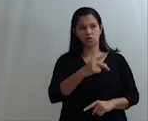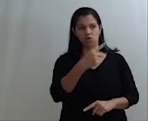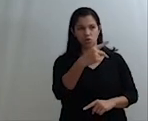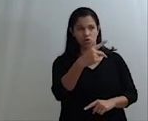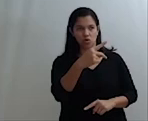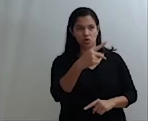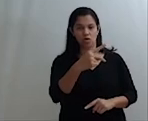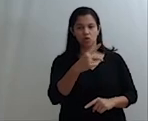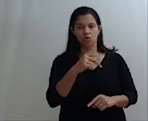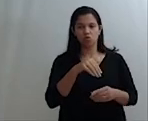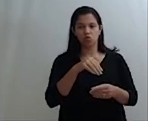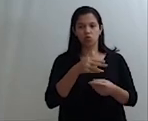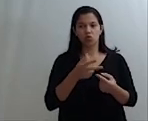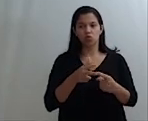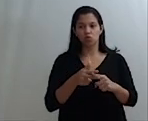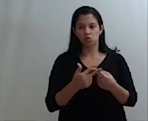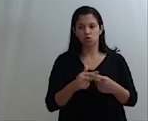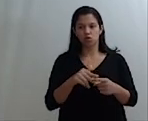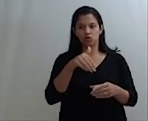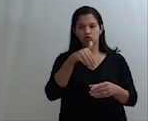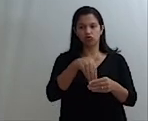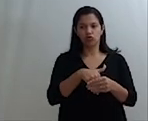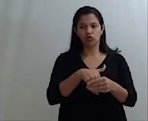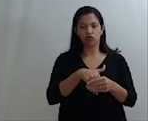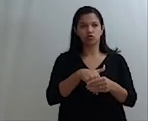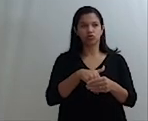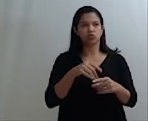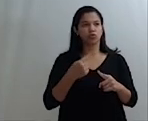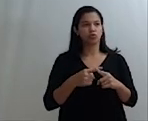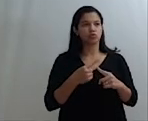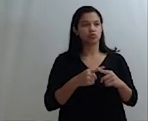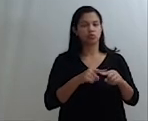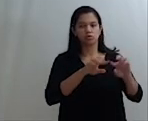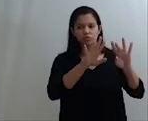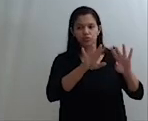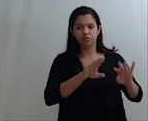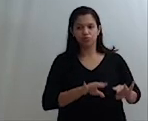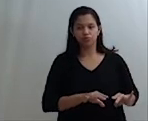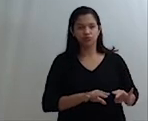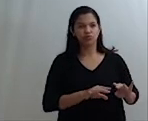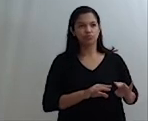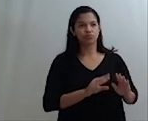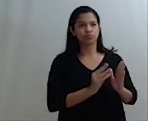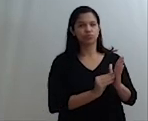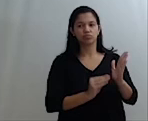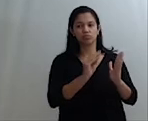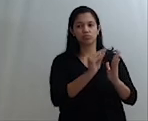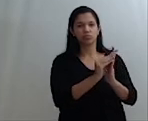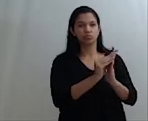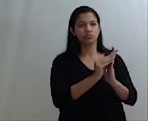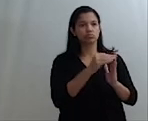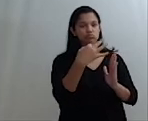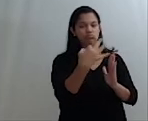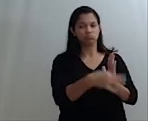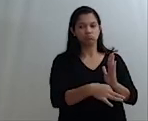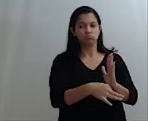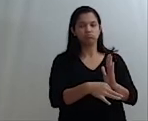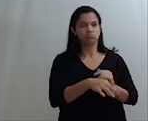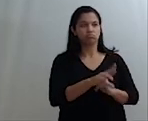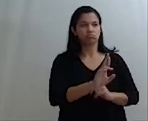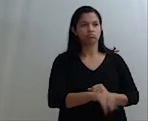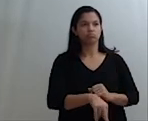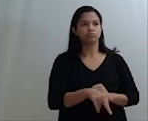voto ok porque ele tá diferente da parte dispositiva exatamente Tá bom então fica assim